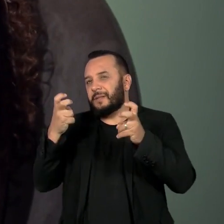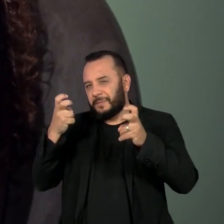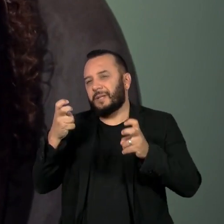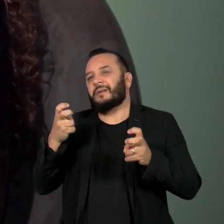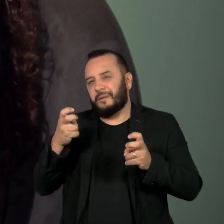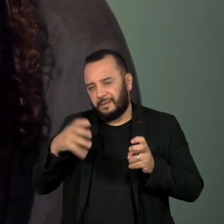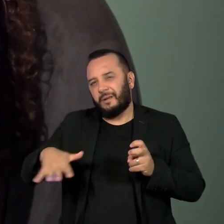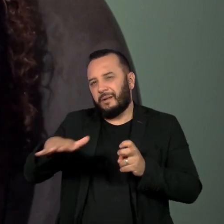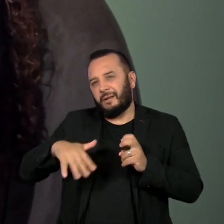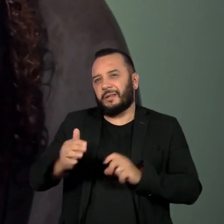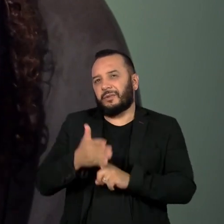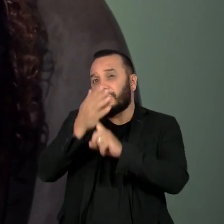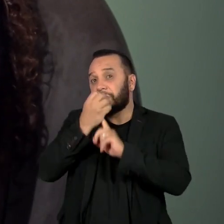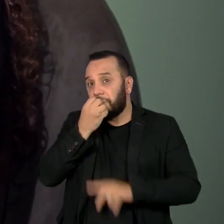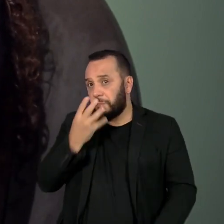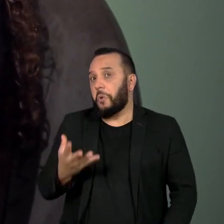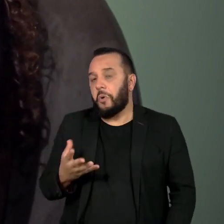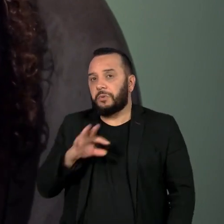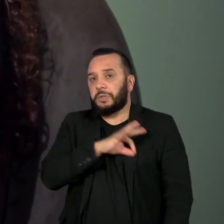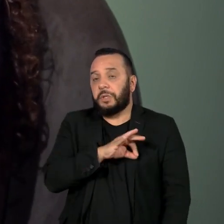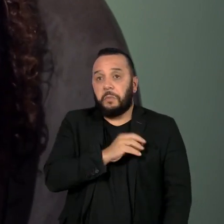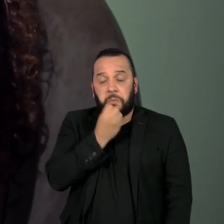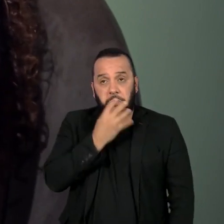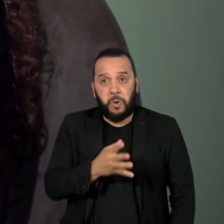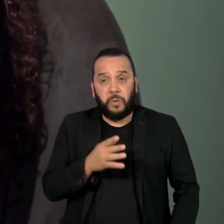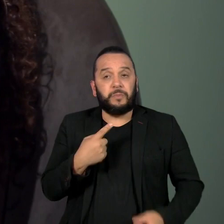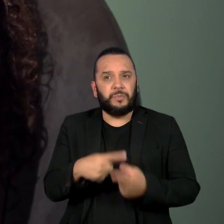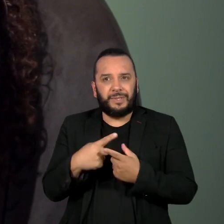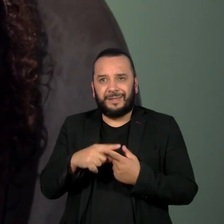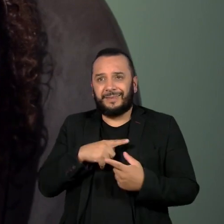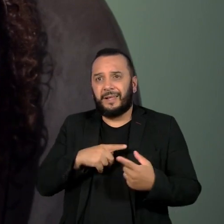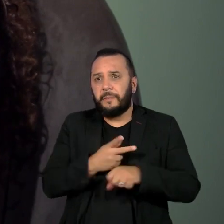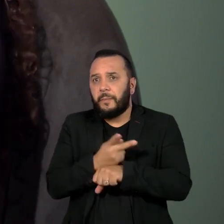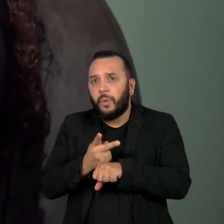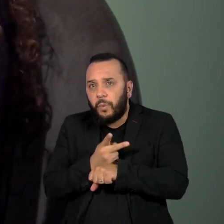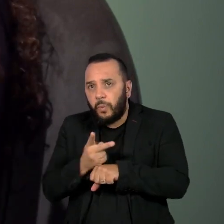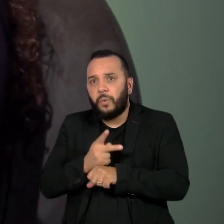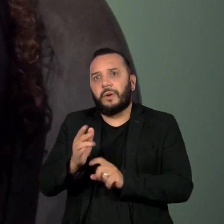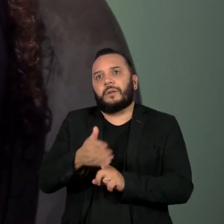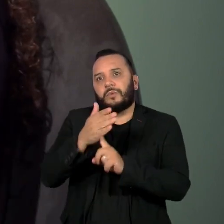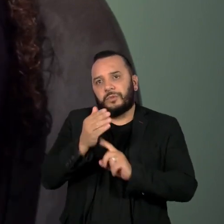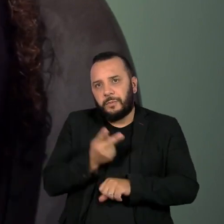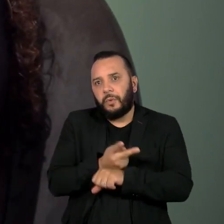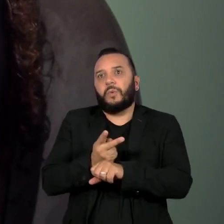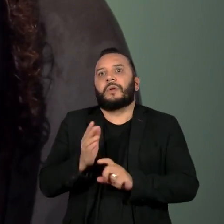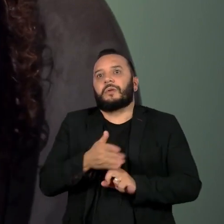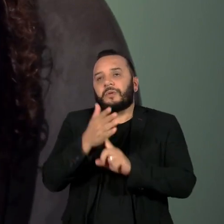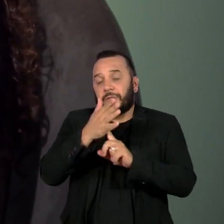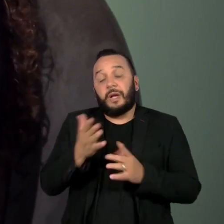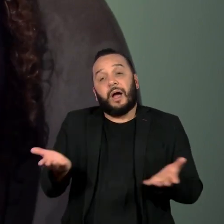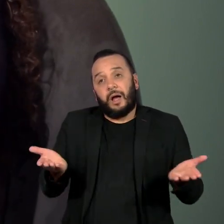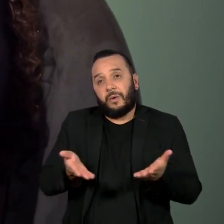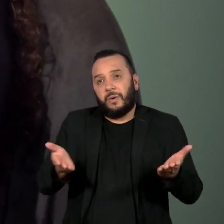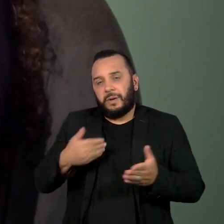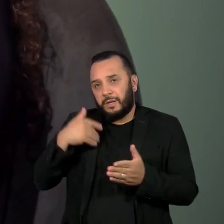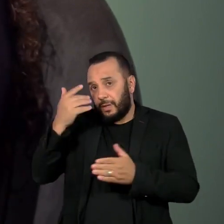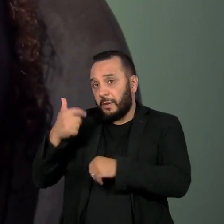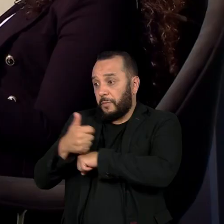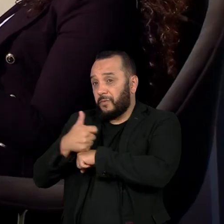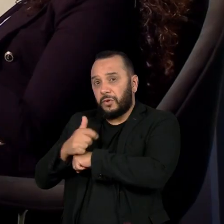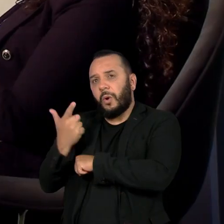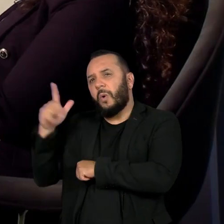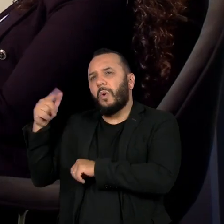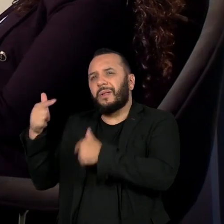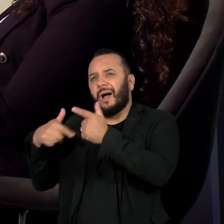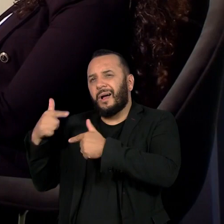área de tecnologia, até por conta dessa grande demanda, né, que o mercado tem, e está ocorrendo aí uma migração de profissionais de